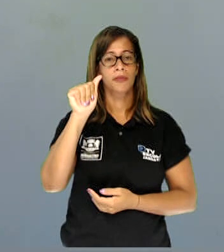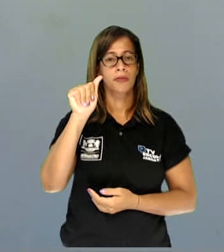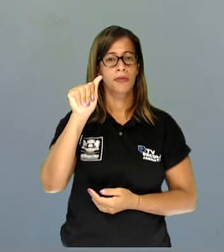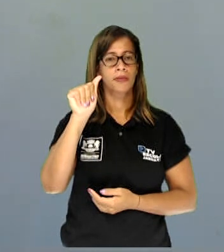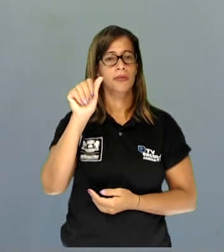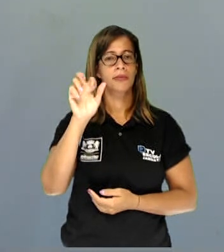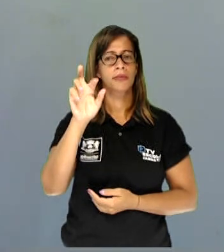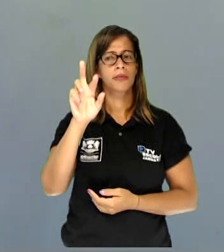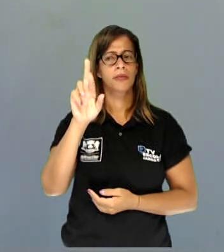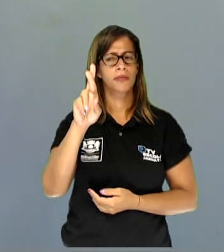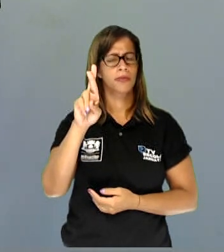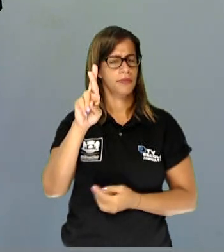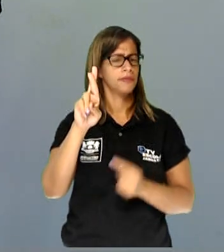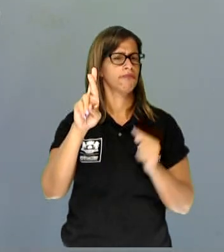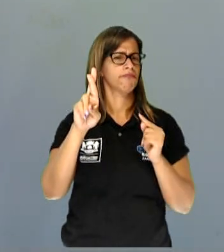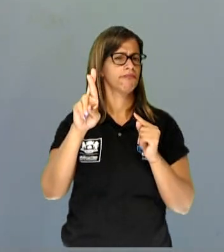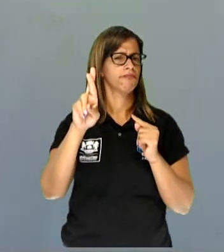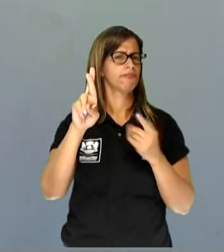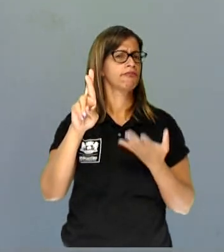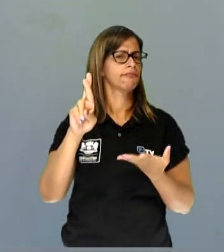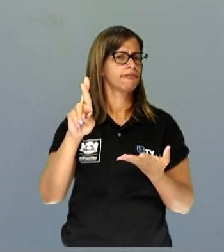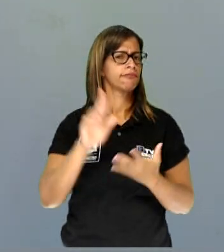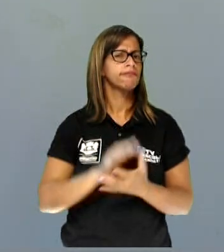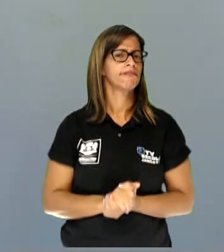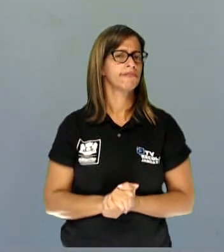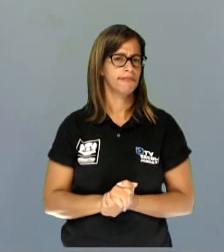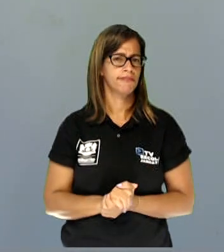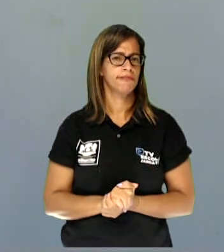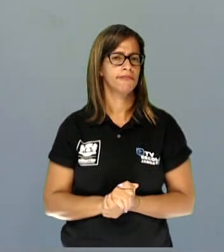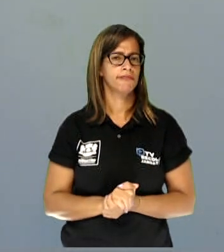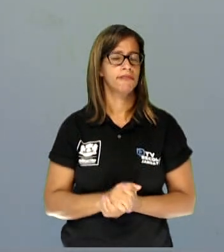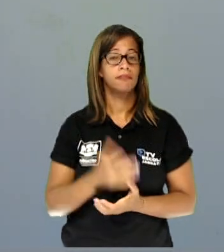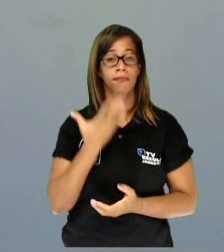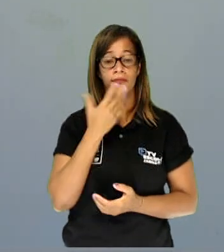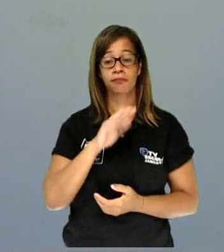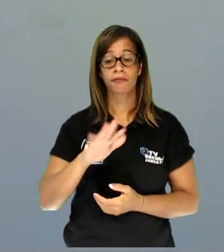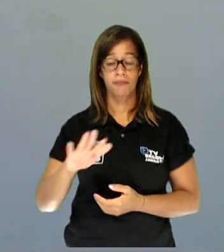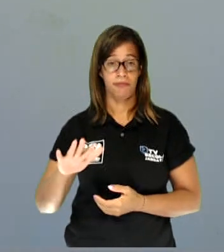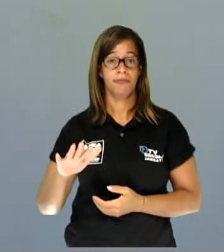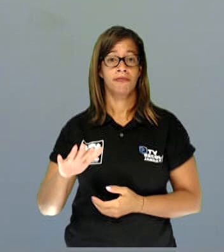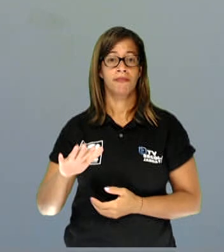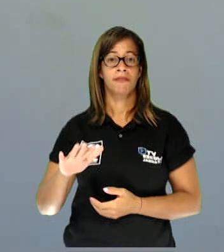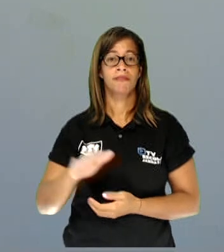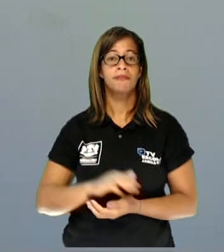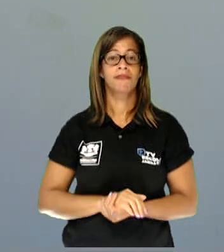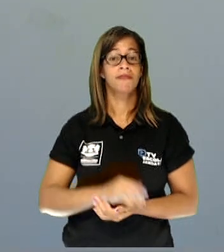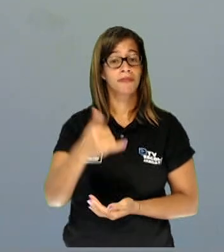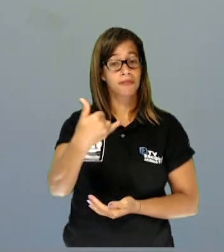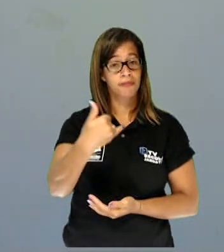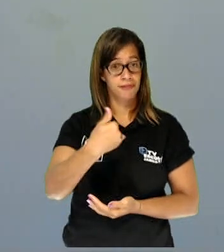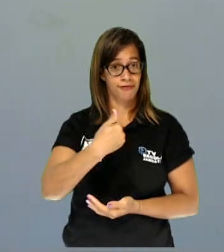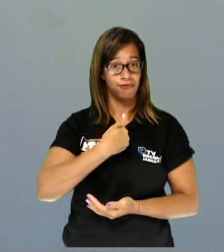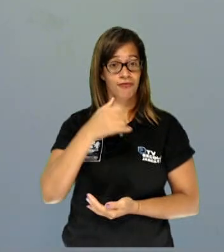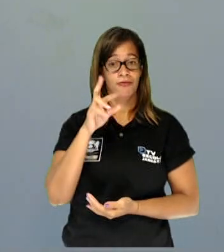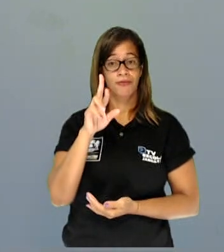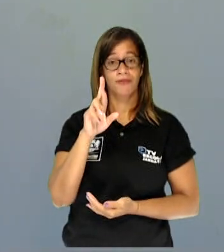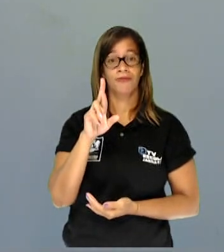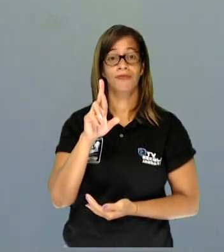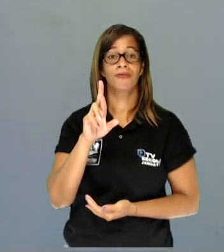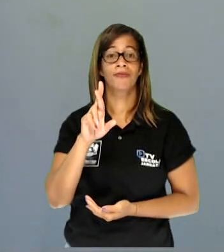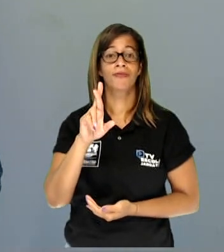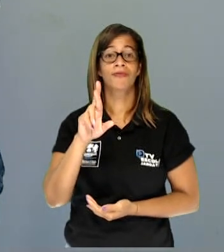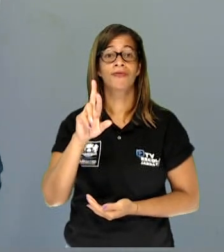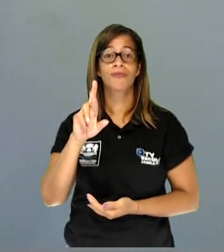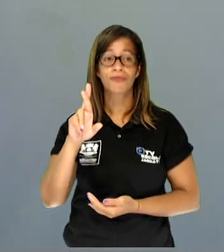O R. Uma aluna disse para mim uma vez que o R é aquela letrinha que faz uma coceguinha bem aqui na garganta, ó. Ra,